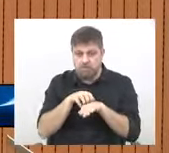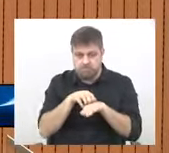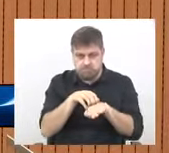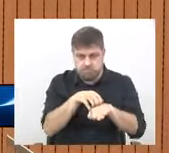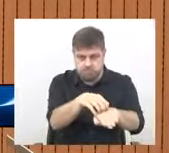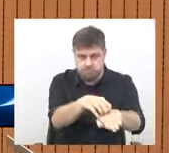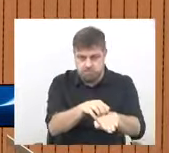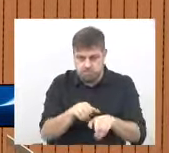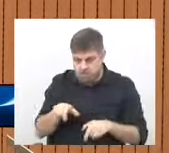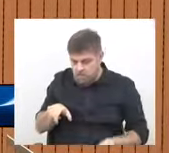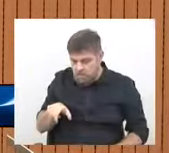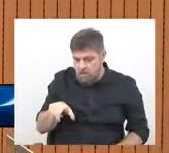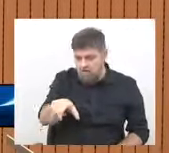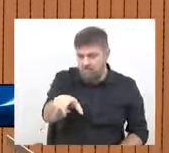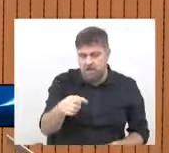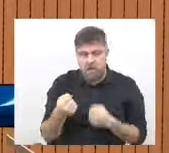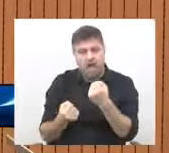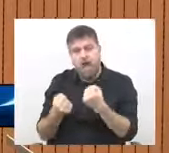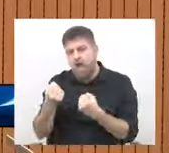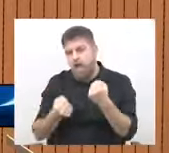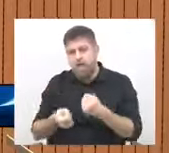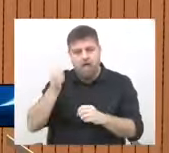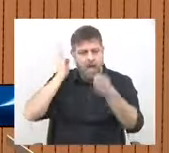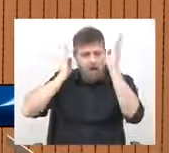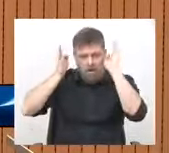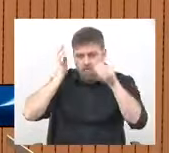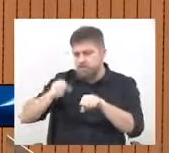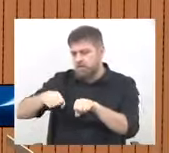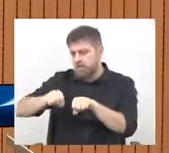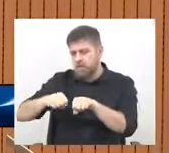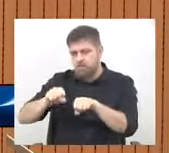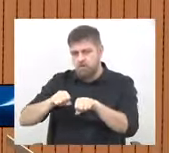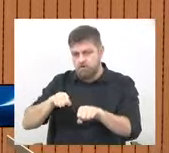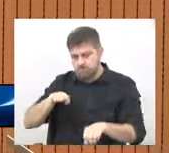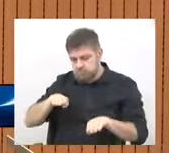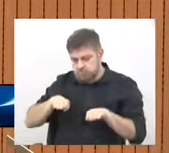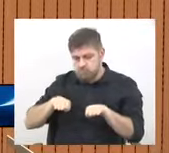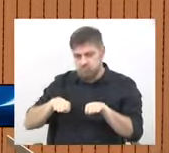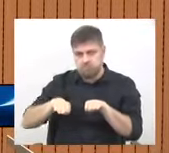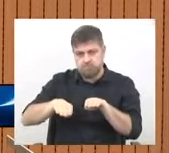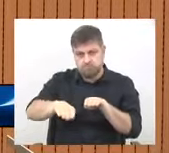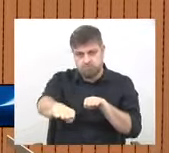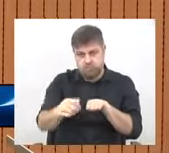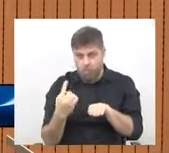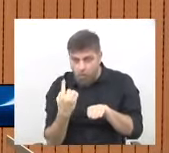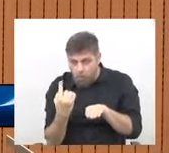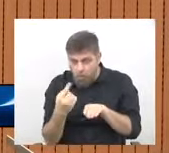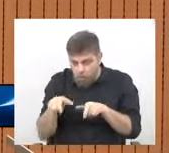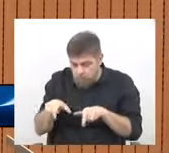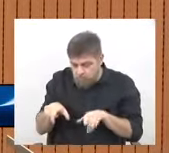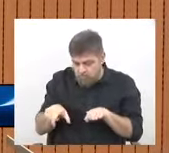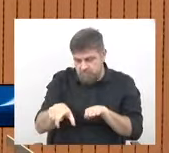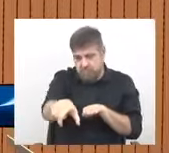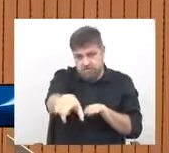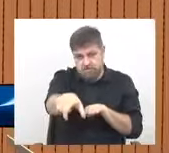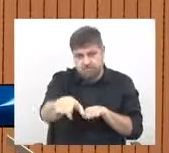faixa para os demais carros, caminhões, motos, enfim, os outros veículos de passeio.